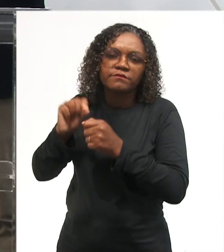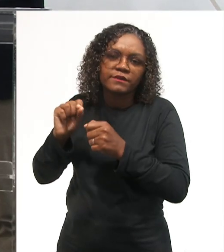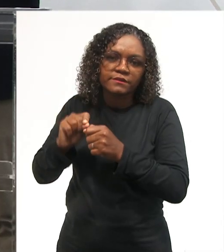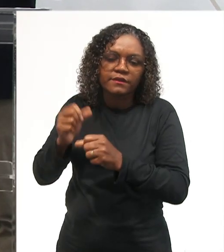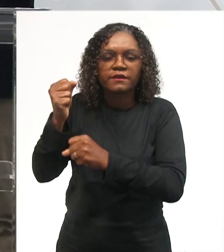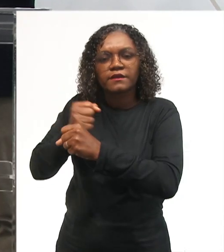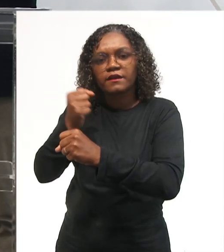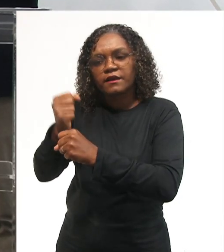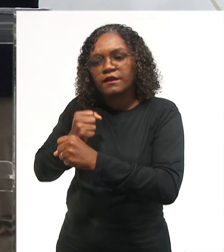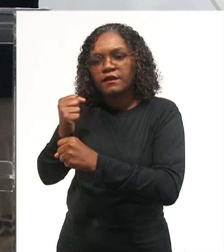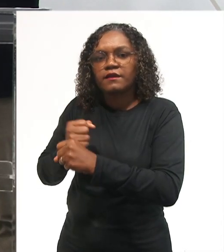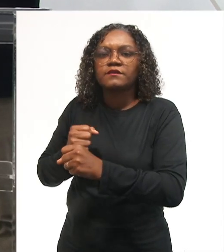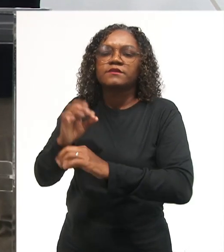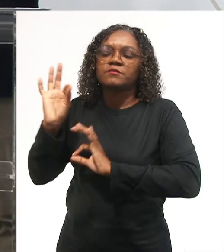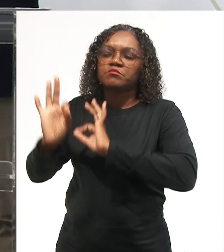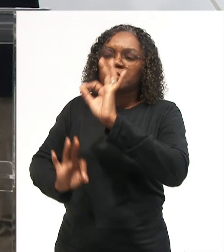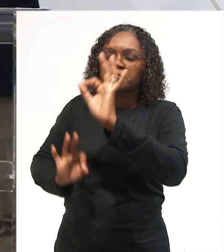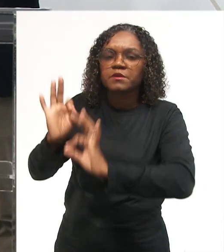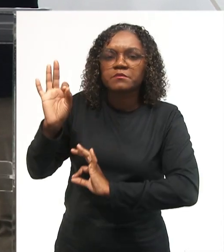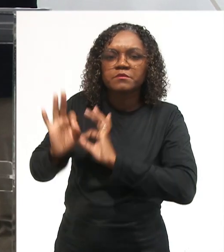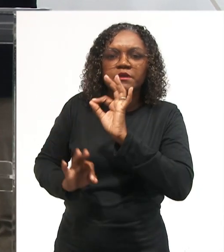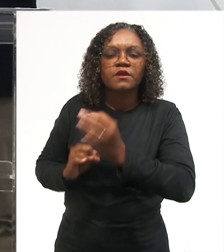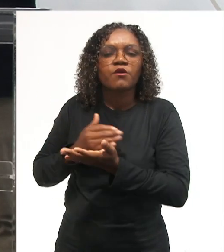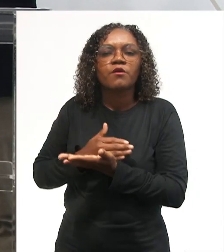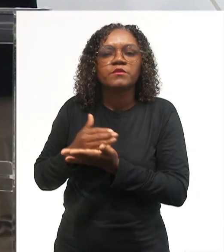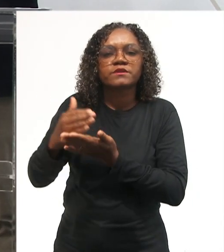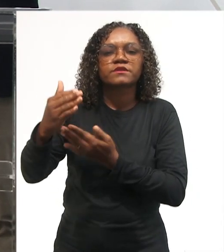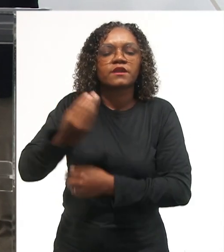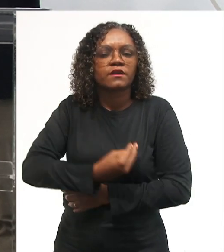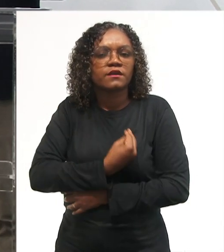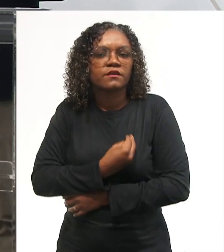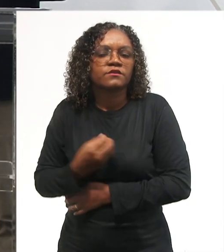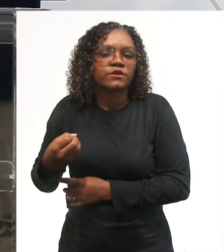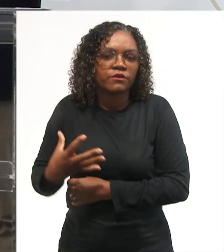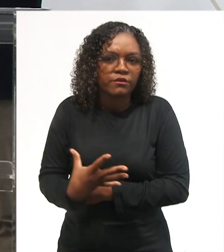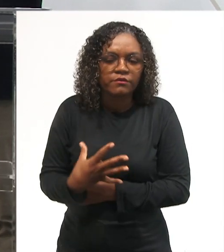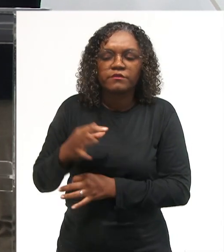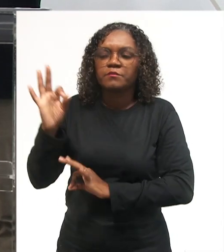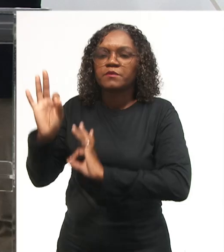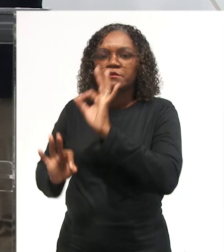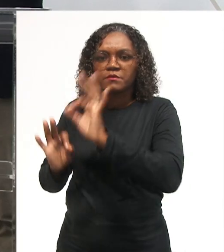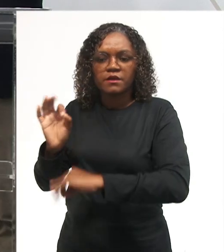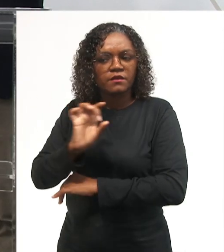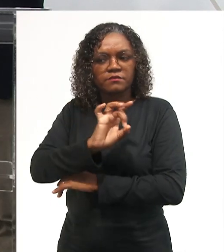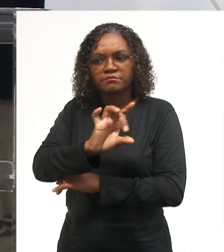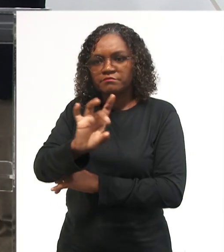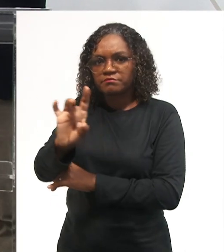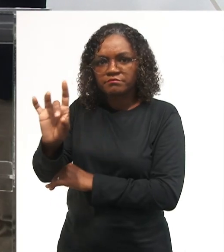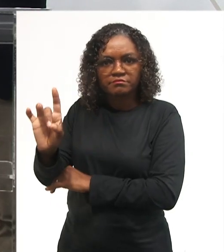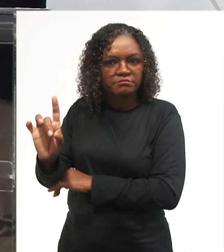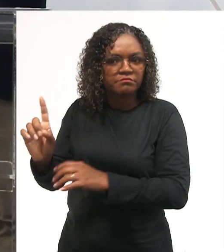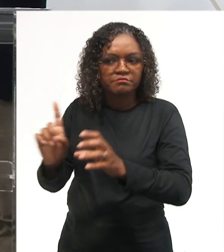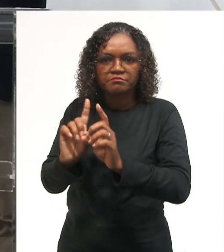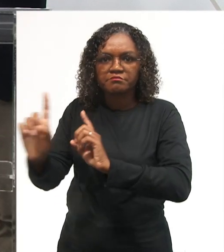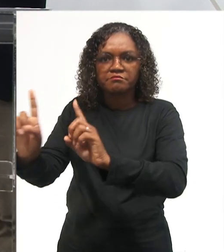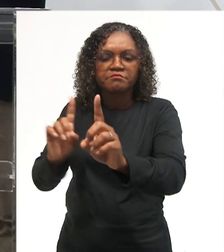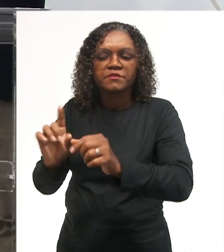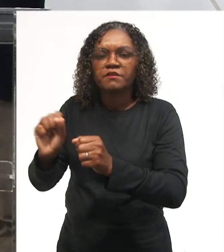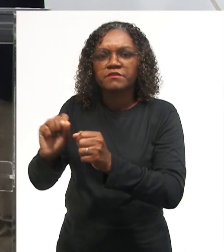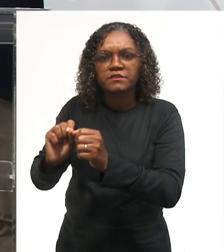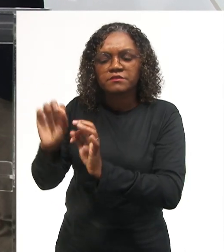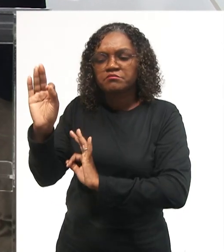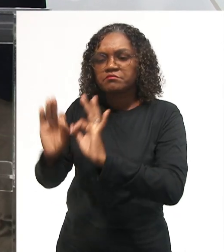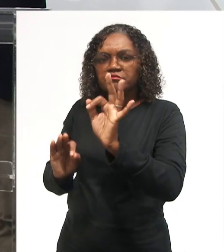seus gêneros, e as pessoas vão começar, cada um por si, né? Cada um vai ver aquele primeiro momento, né?